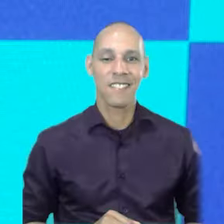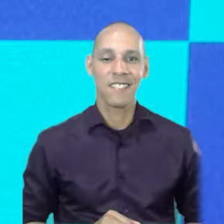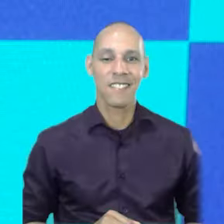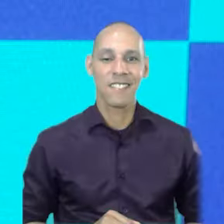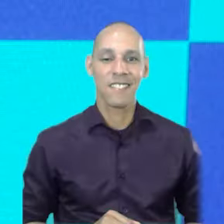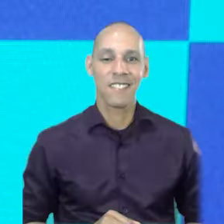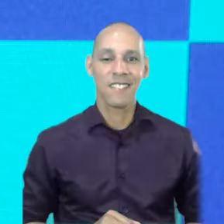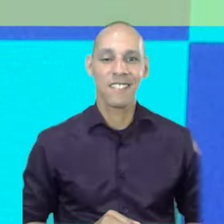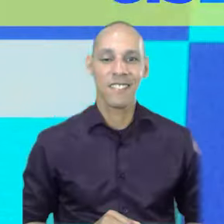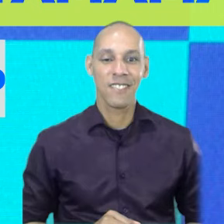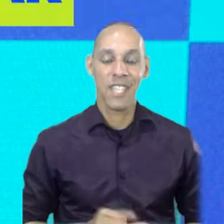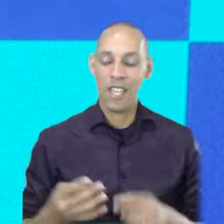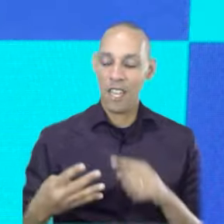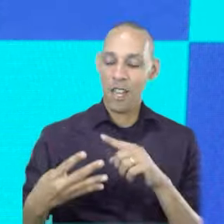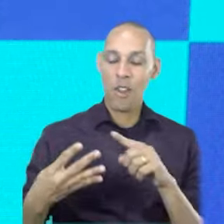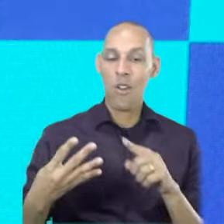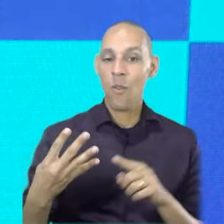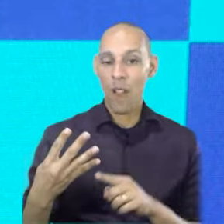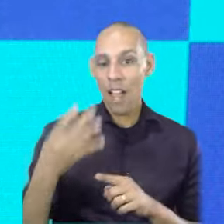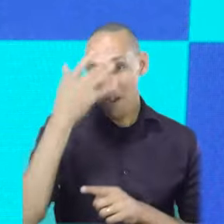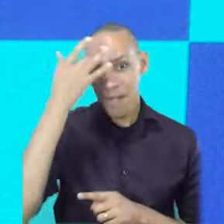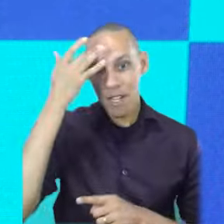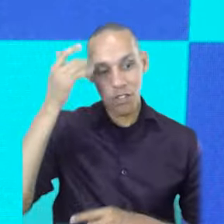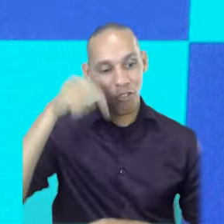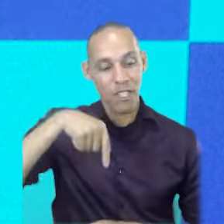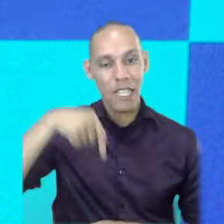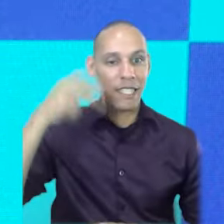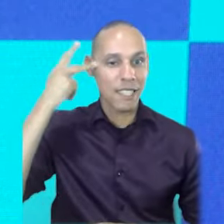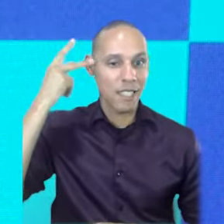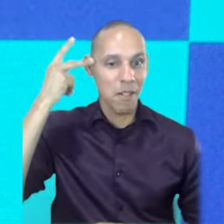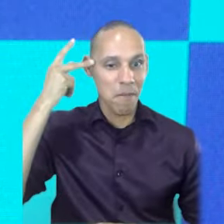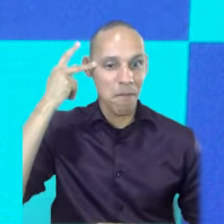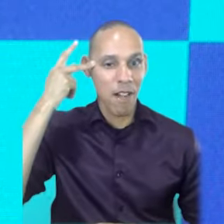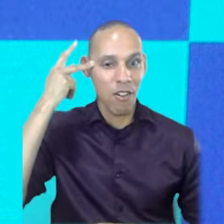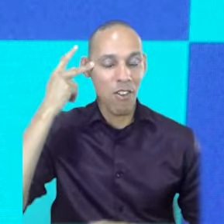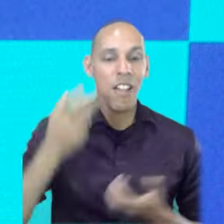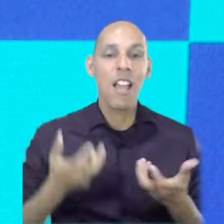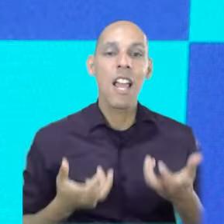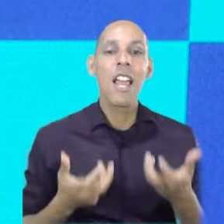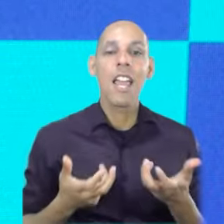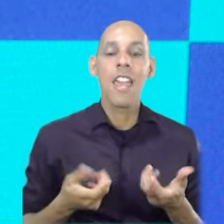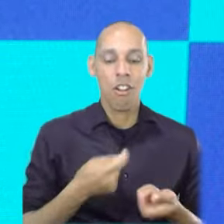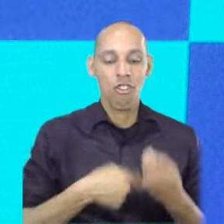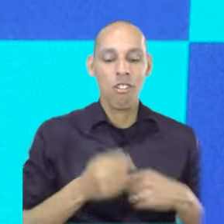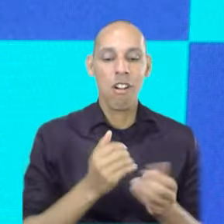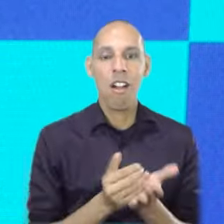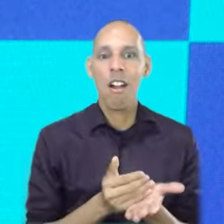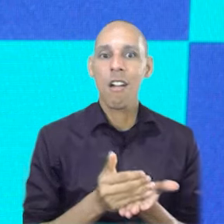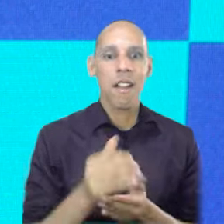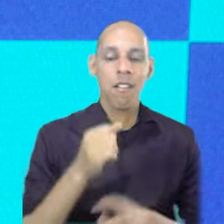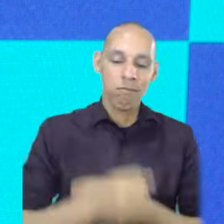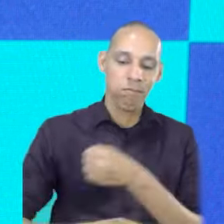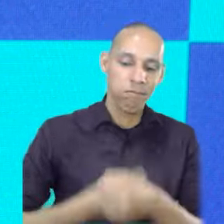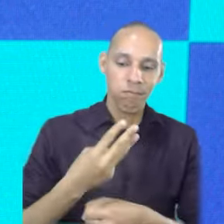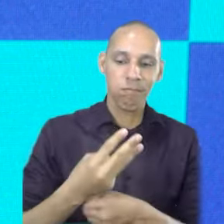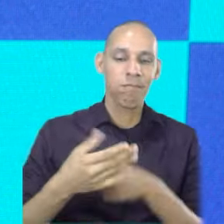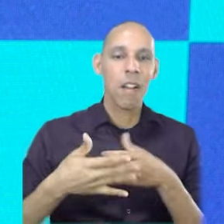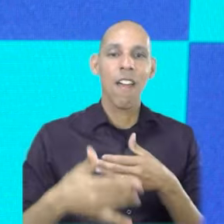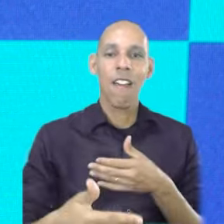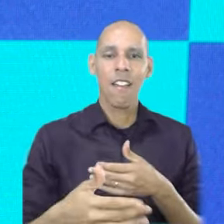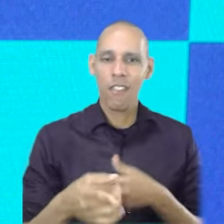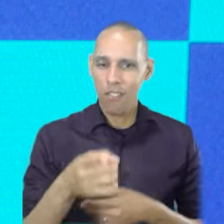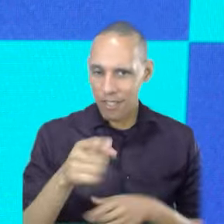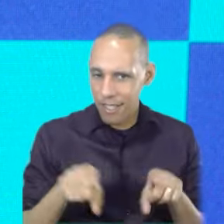4 em cada 10 pessoas de São Paulo têm a intenção de iniciar um próprio negócio nos próximos 3 anos. Você faz parte desse